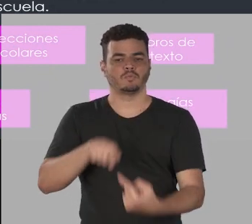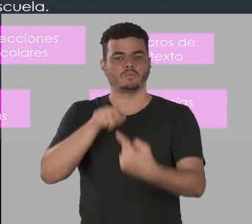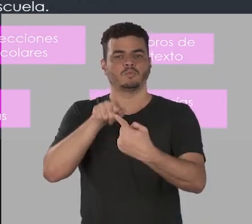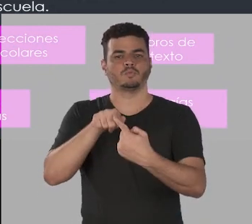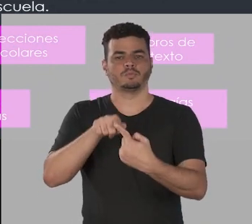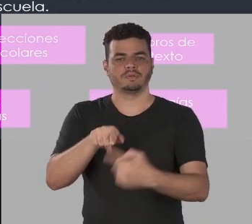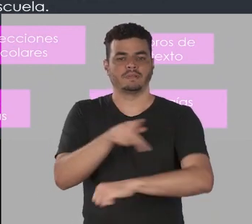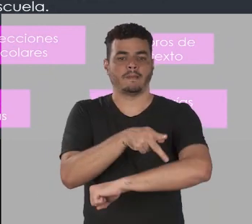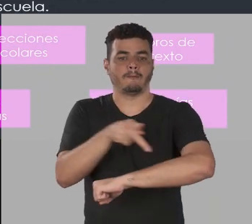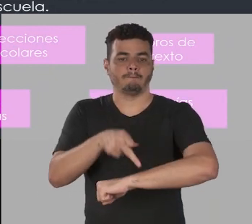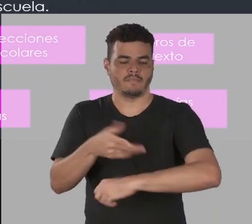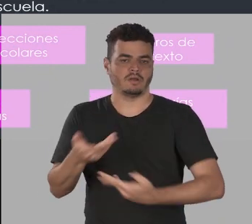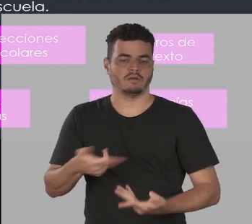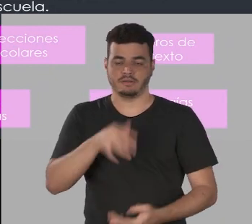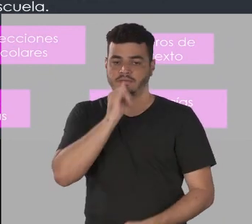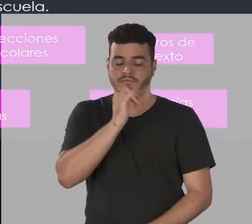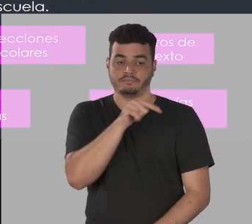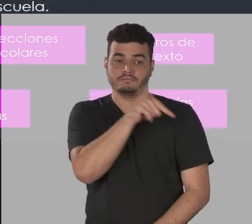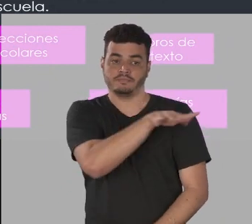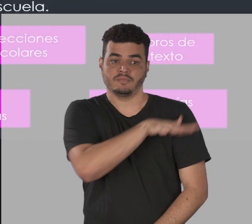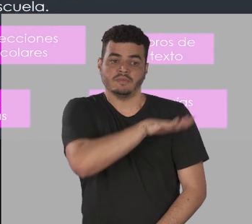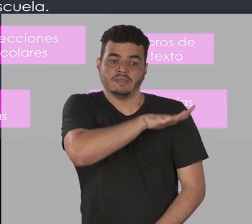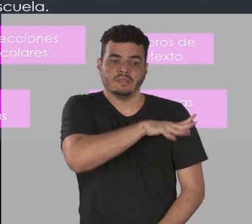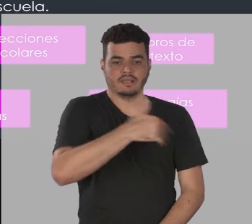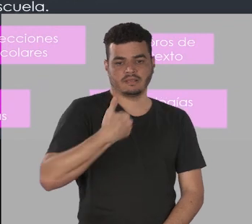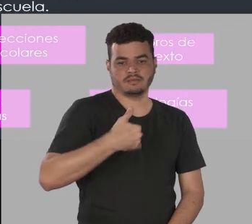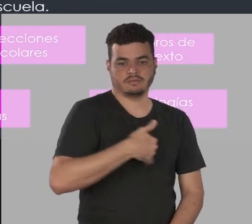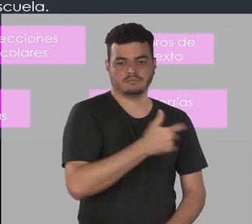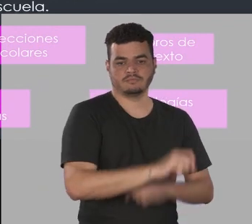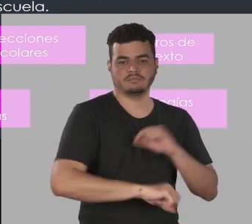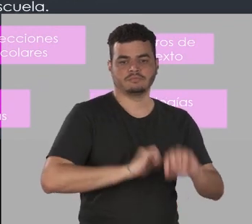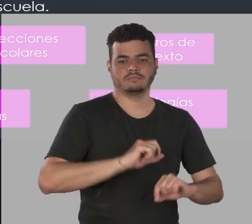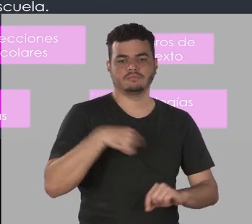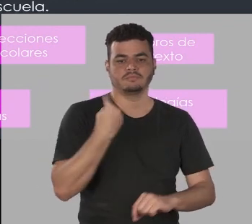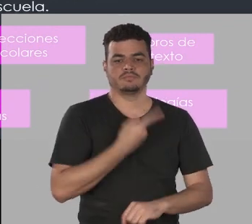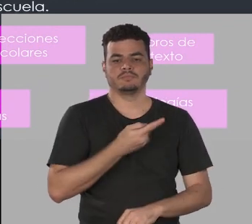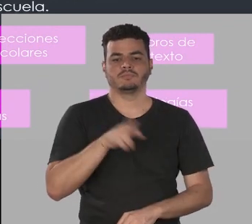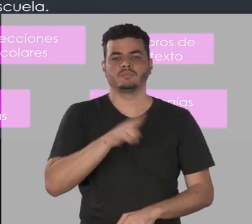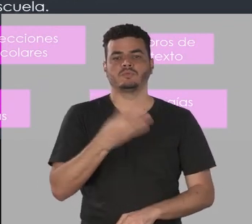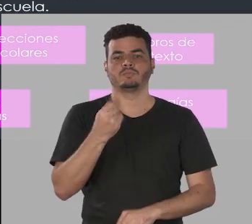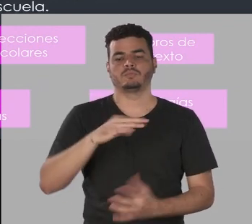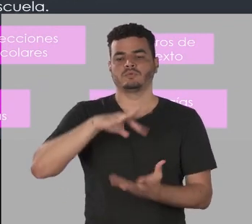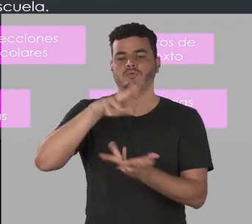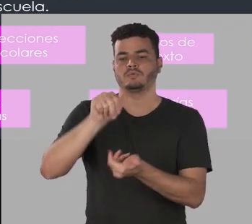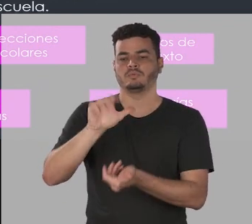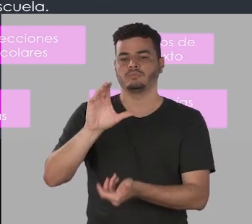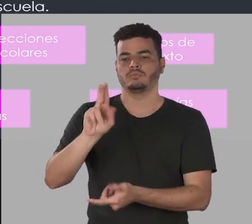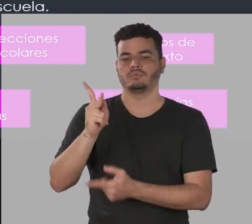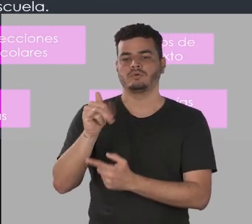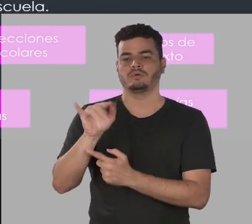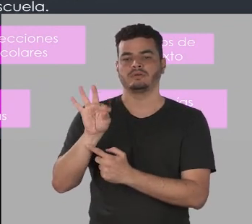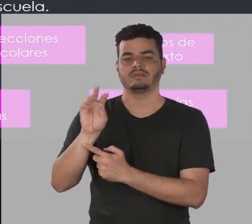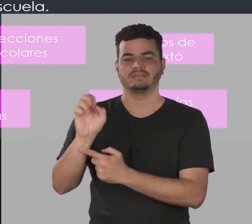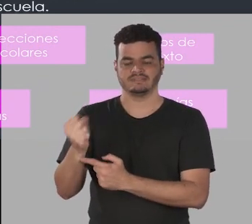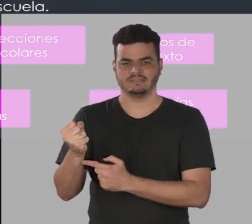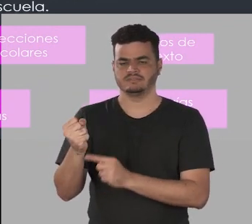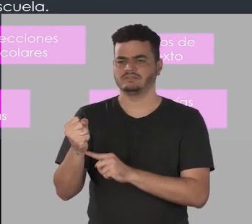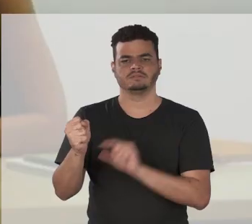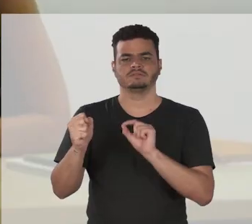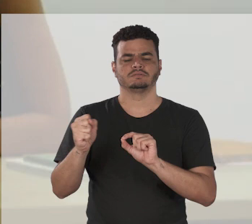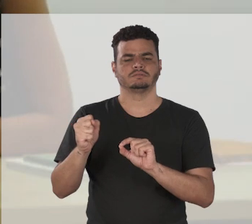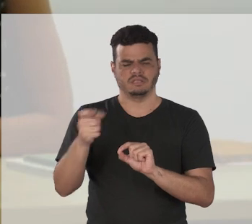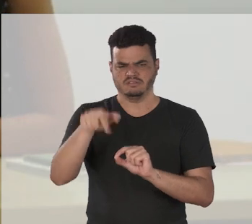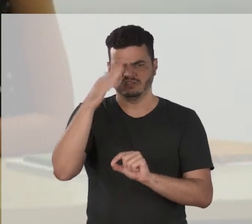Né? Esse é o caso, bom, em Argentina se viu muito com o Coração Mundo da Mites. Não